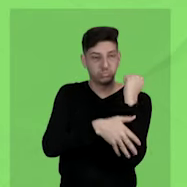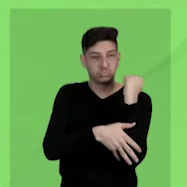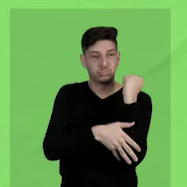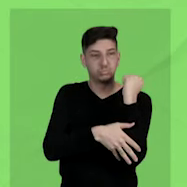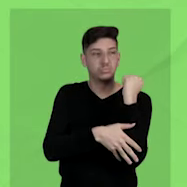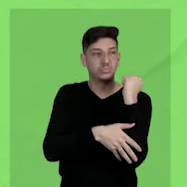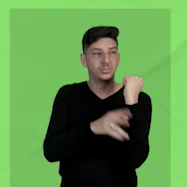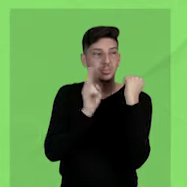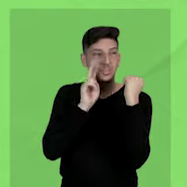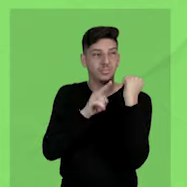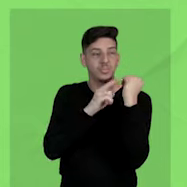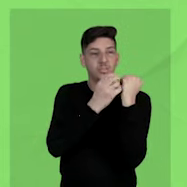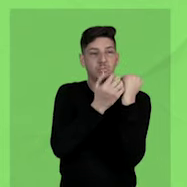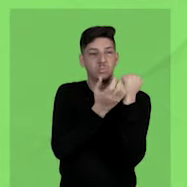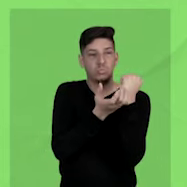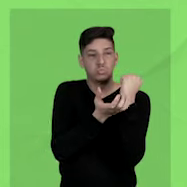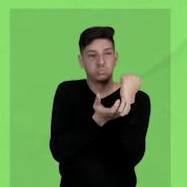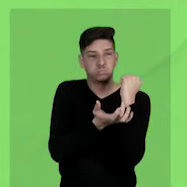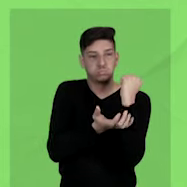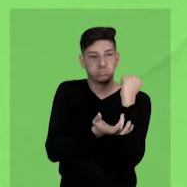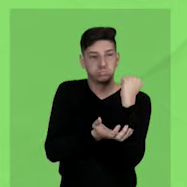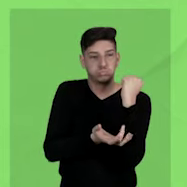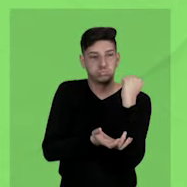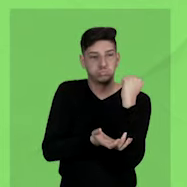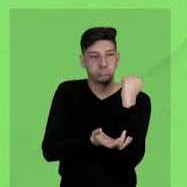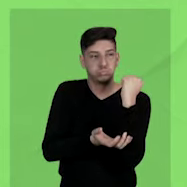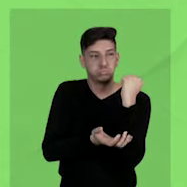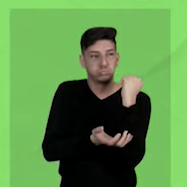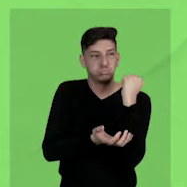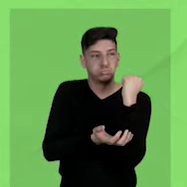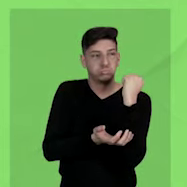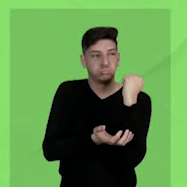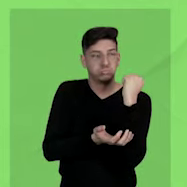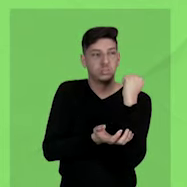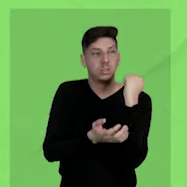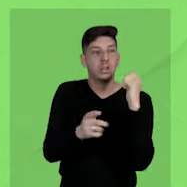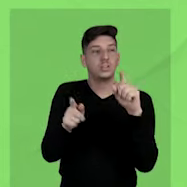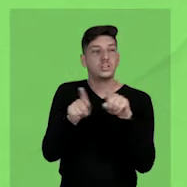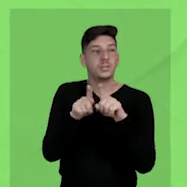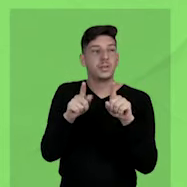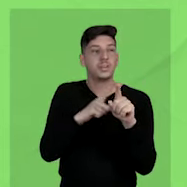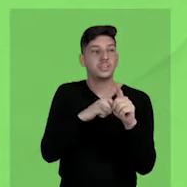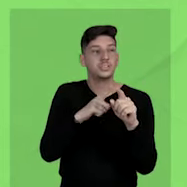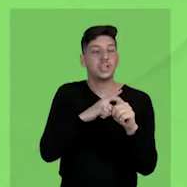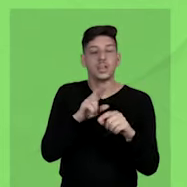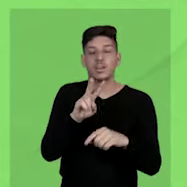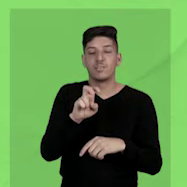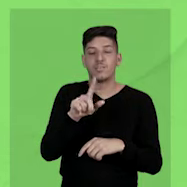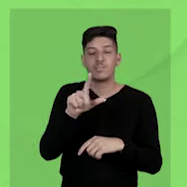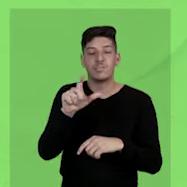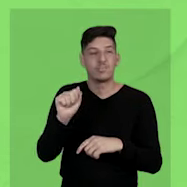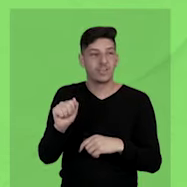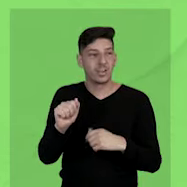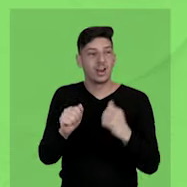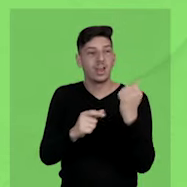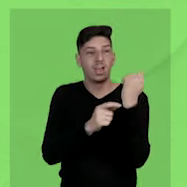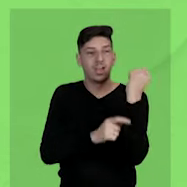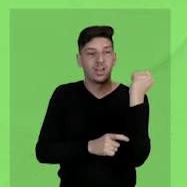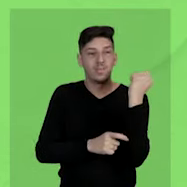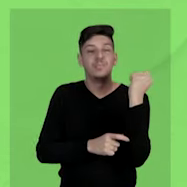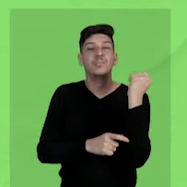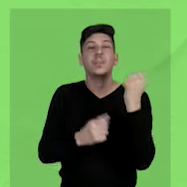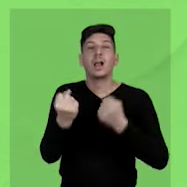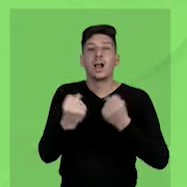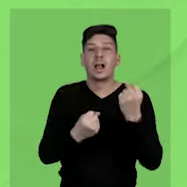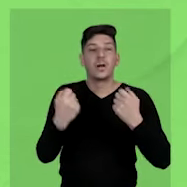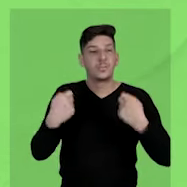Adentrando o sistema aqui, ou azulzinho, né? Na verdade, azulzinho. Aqui a gente tem o que a gente chama de vela de ignição. Todo carro precisa